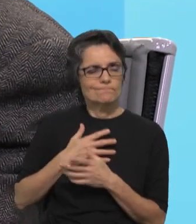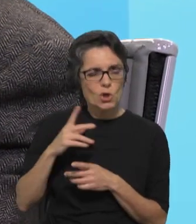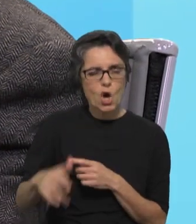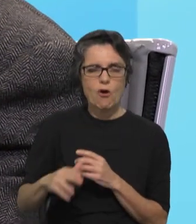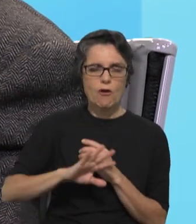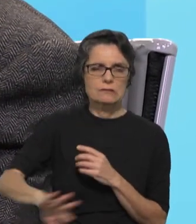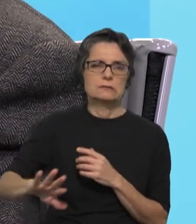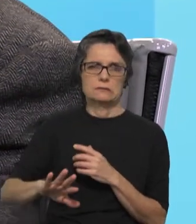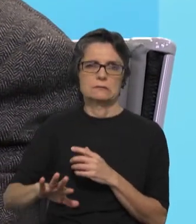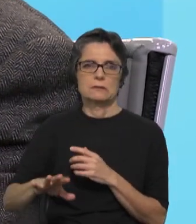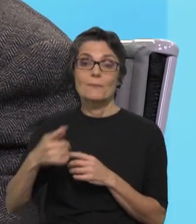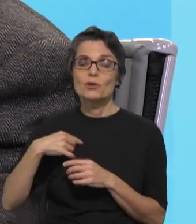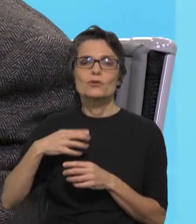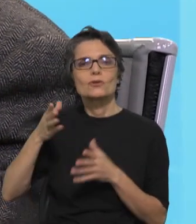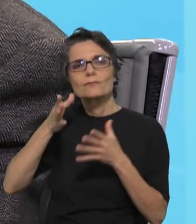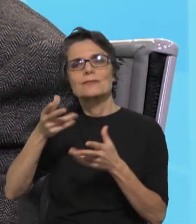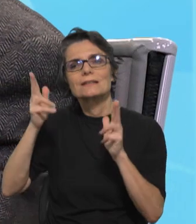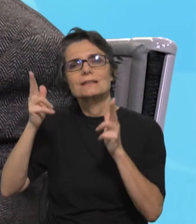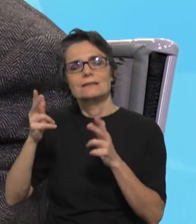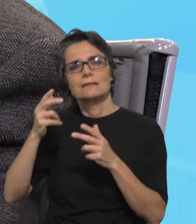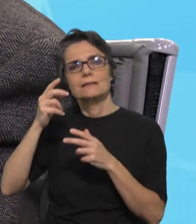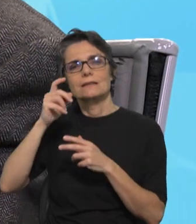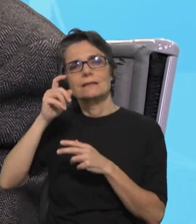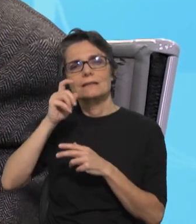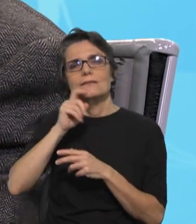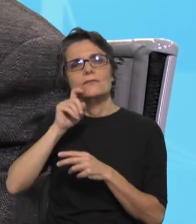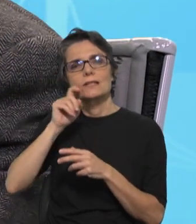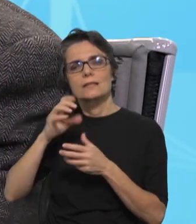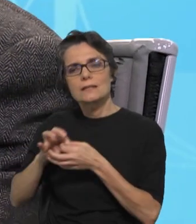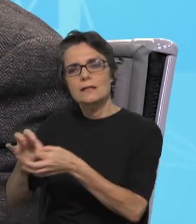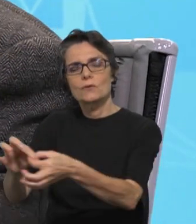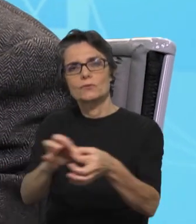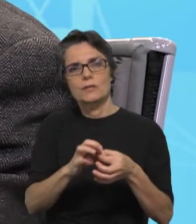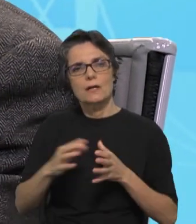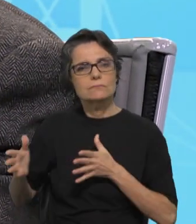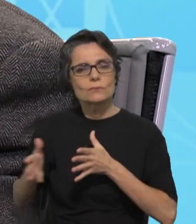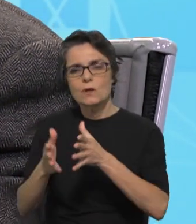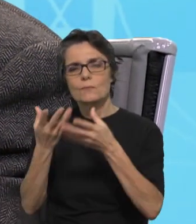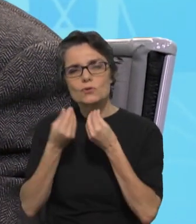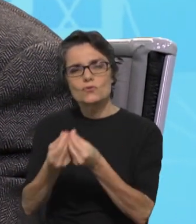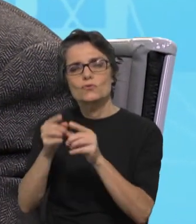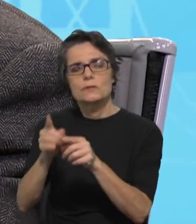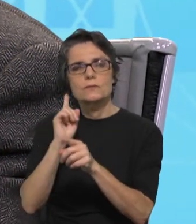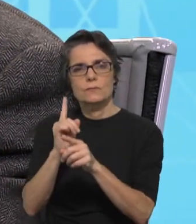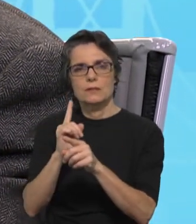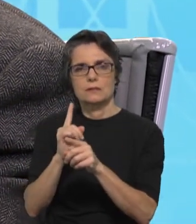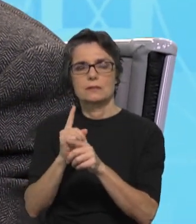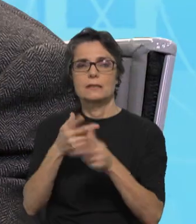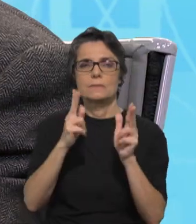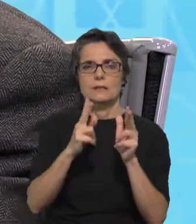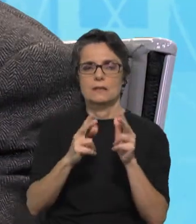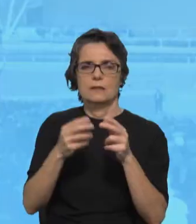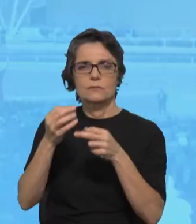na promoção da verdade, da justiça, da liberdade e do amor, porque é esses os 4 pilares da